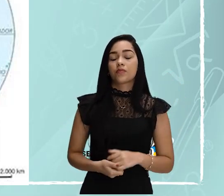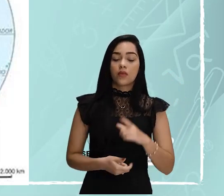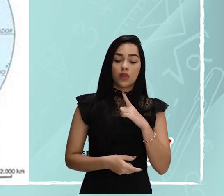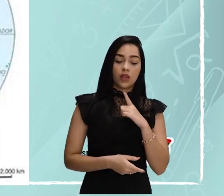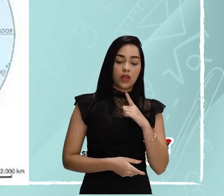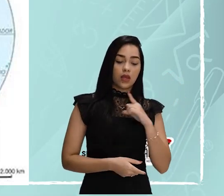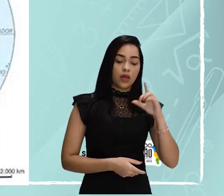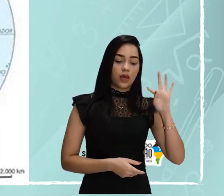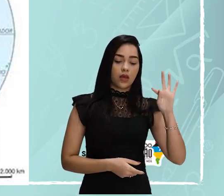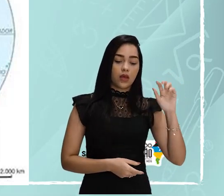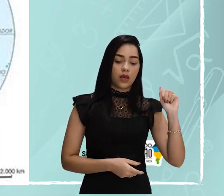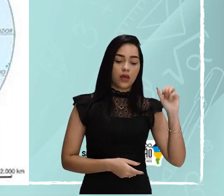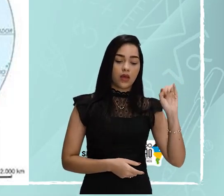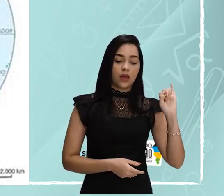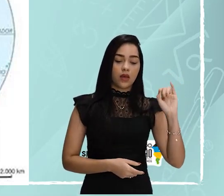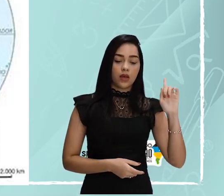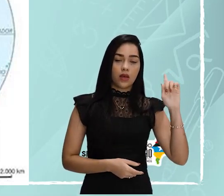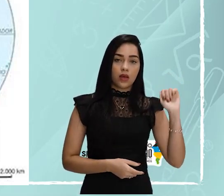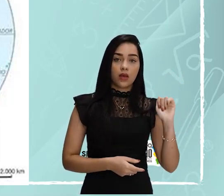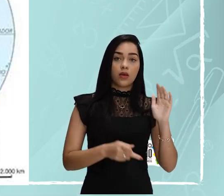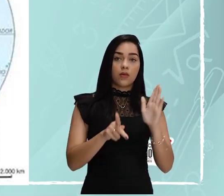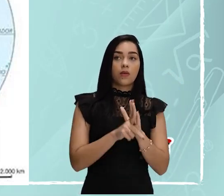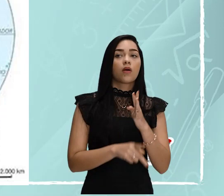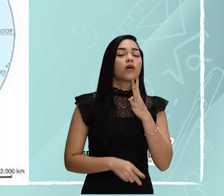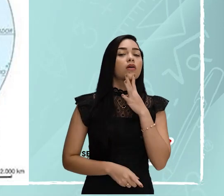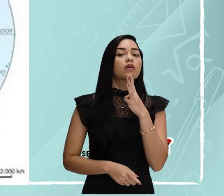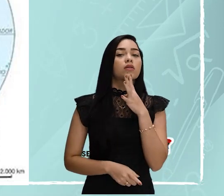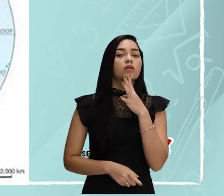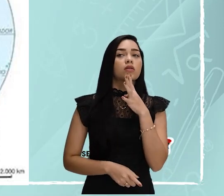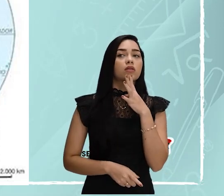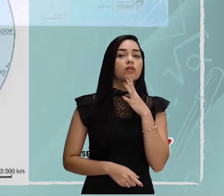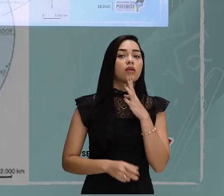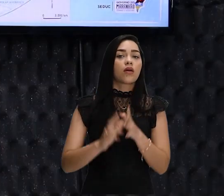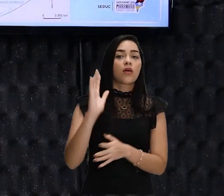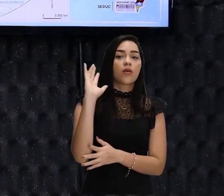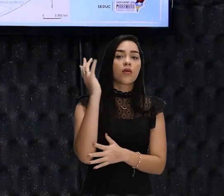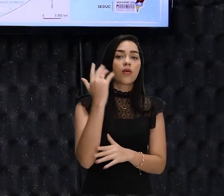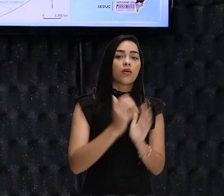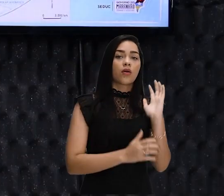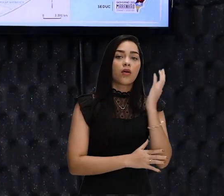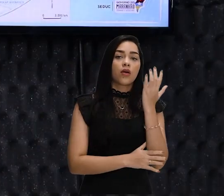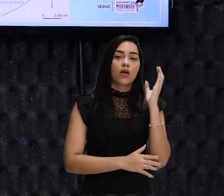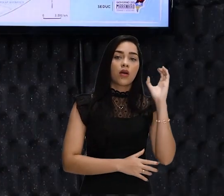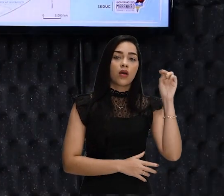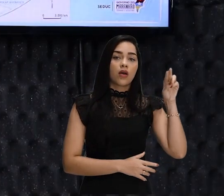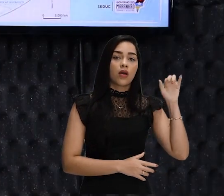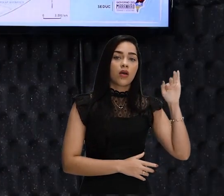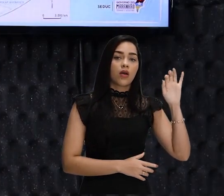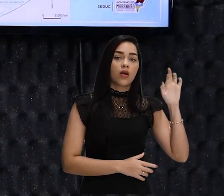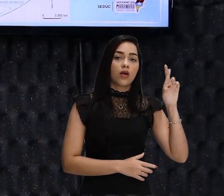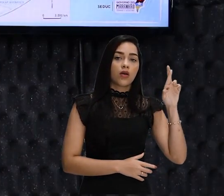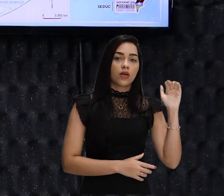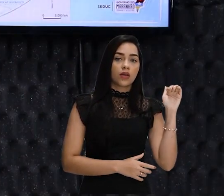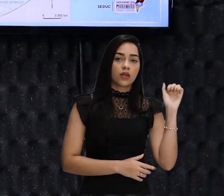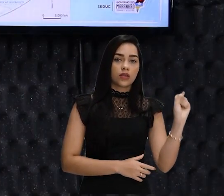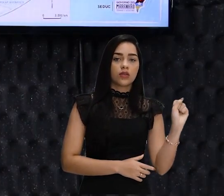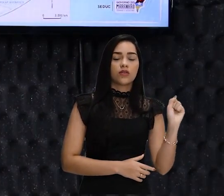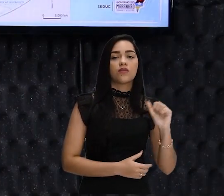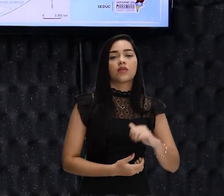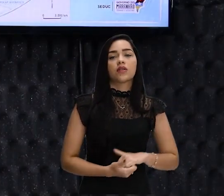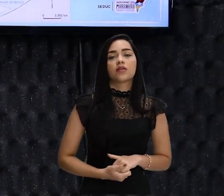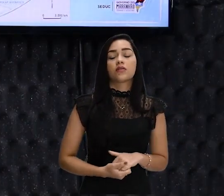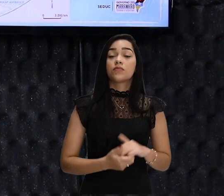a taiga. A taiga é mais conhecida como floresta das coníferas, né? A taiga é